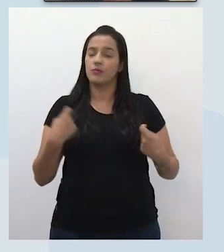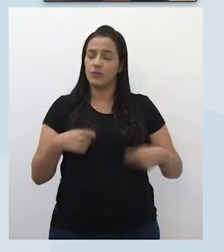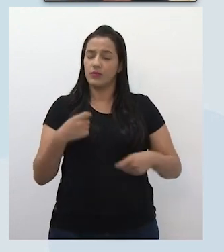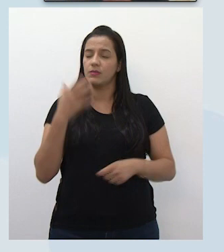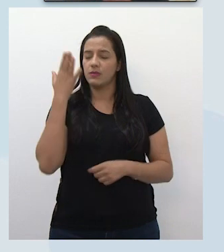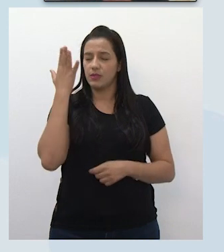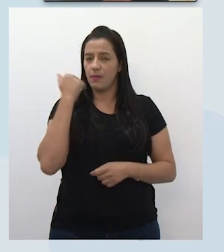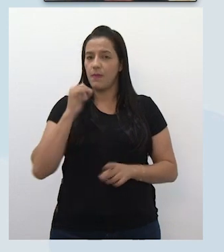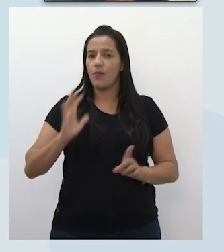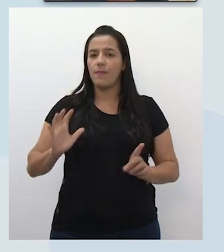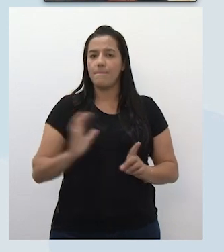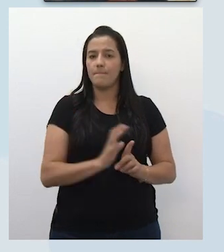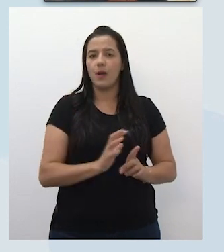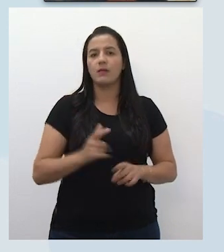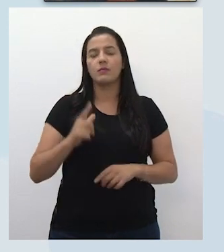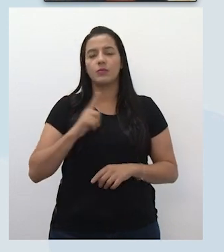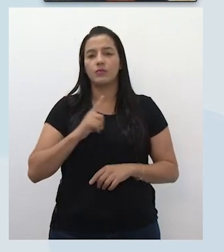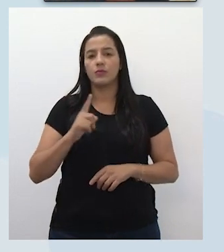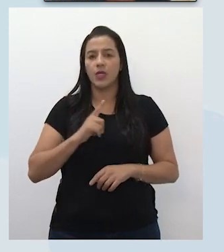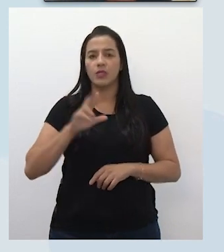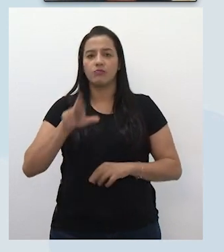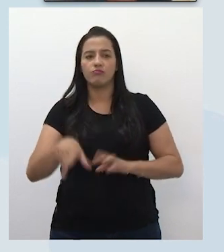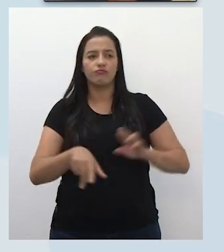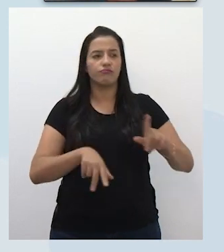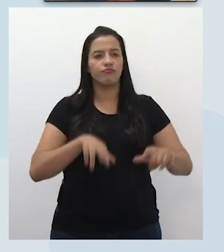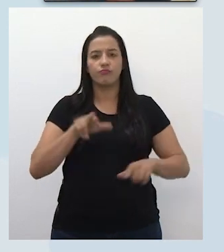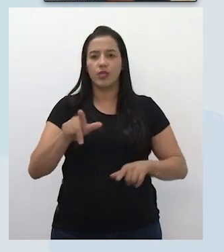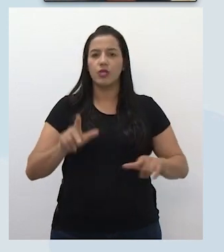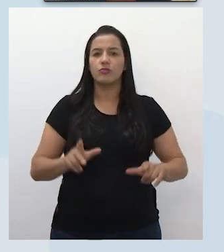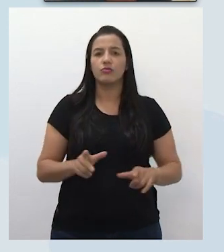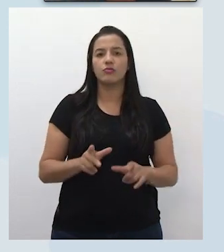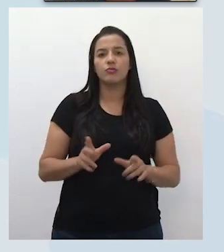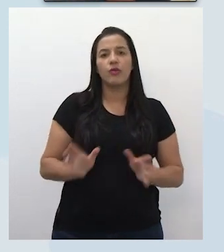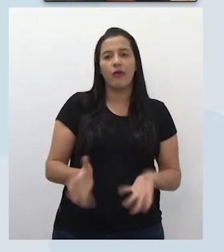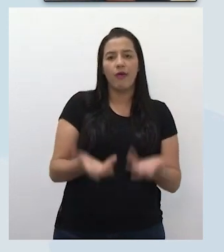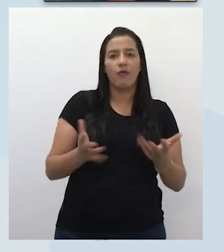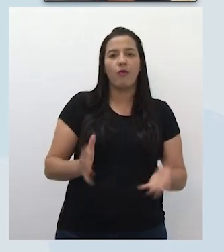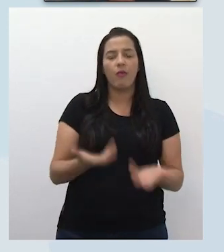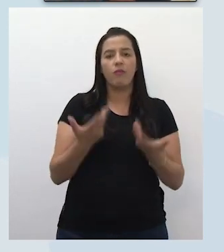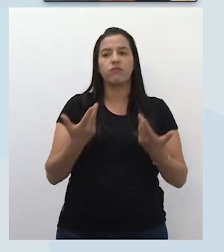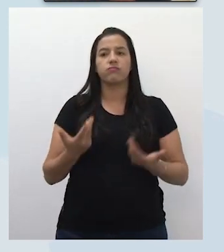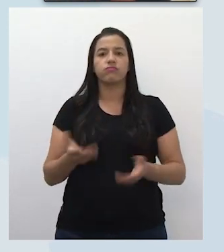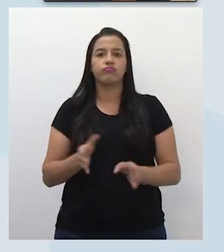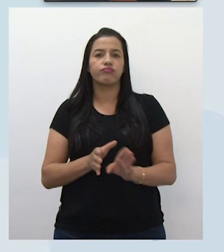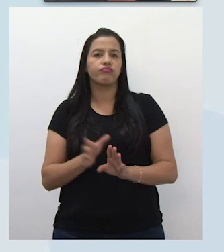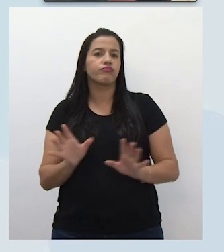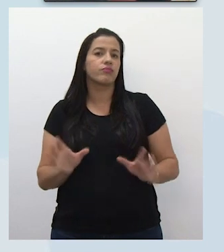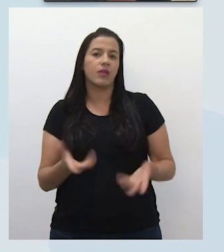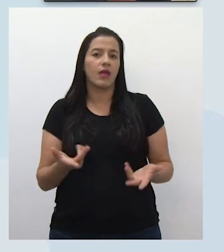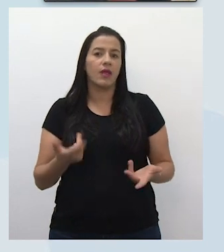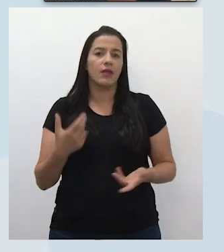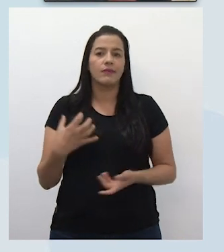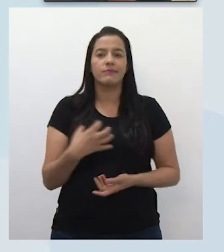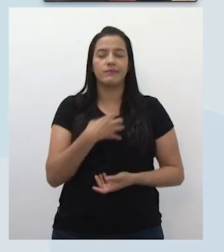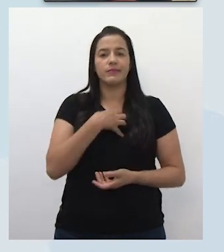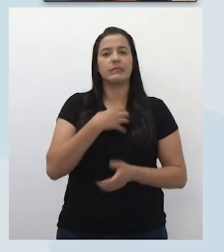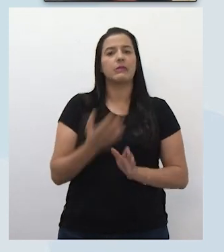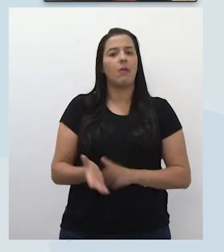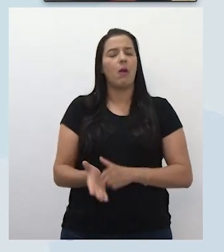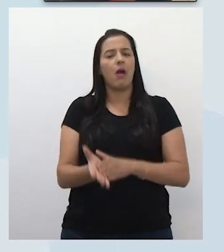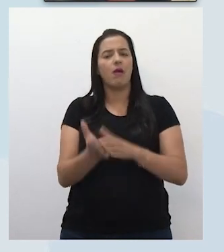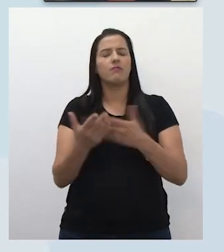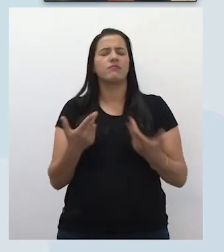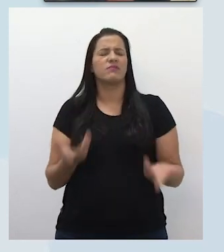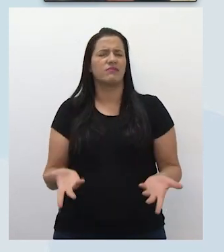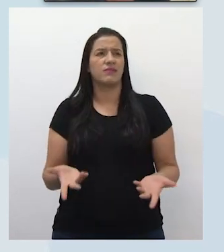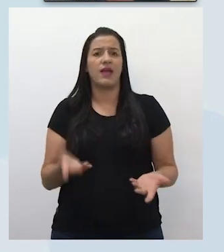que esses diferentes tipos de elogio surtem, né? Surte nos nossos alunos. Às vezes a gente acha